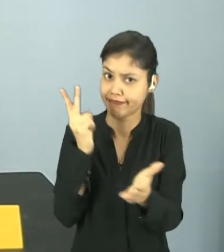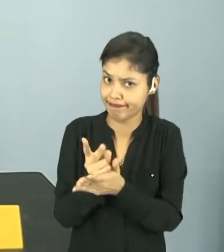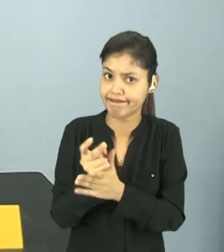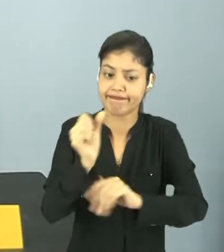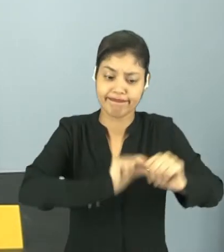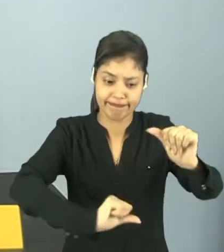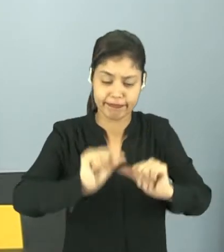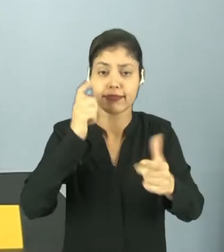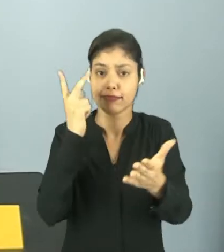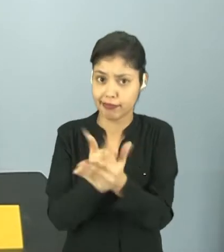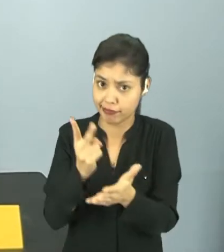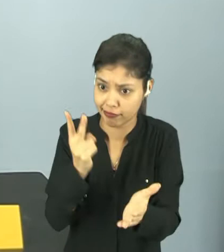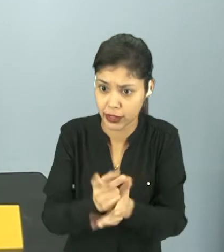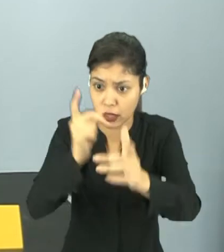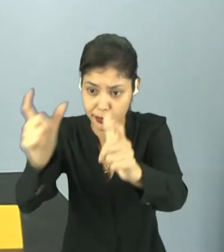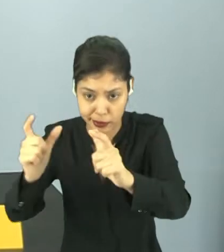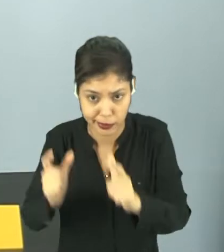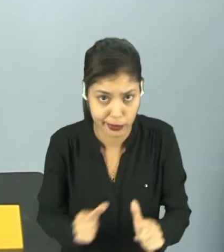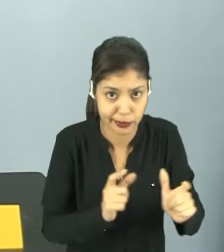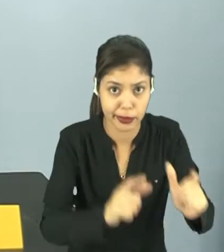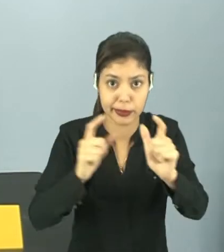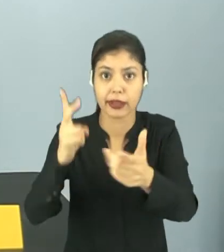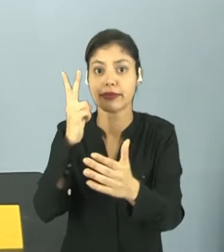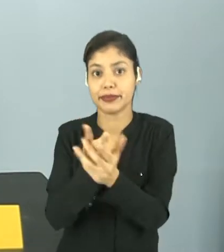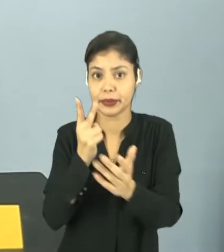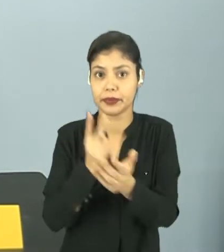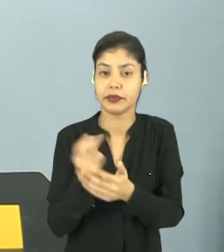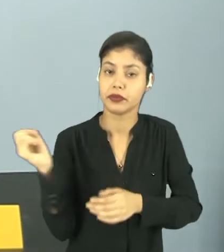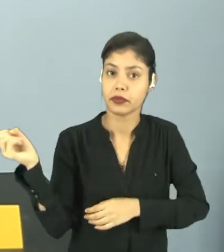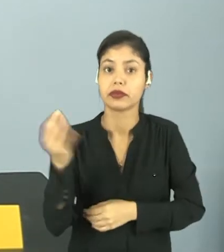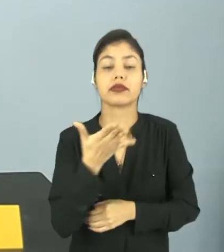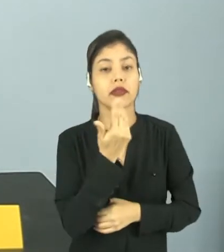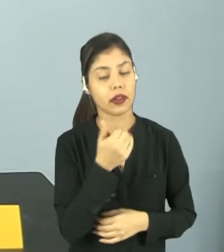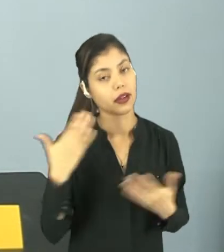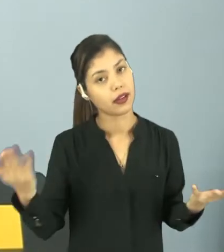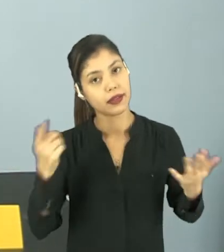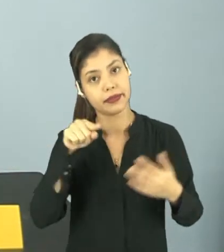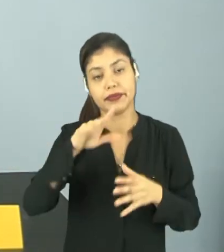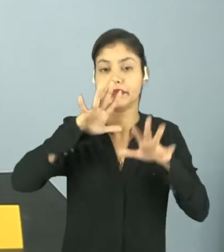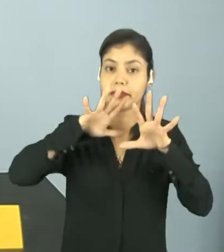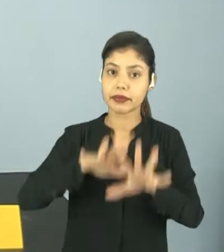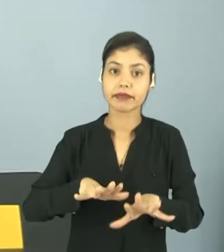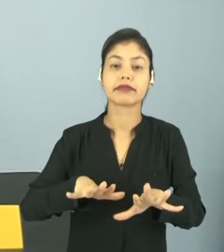de lugar para outro o tempo todo atrás de novos alimentos. Então, eles